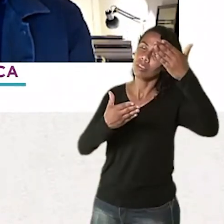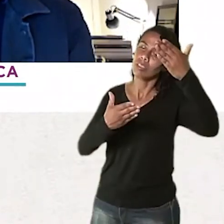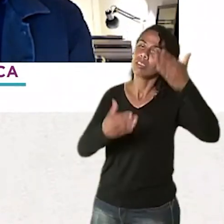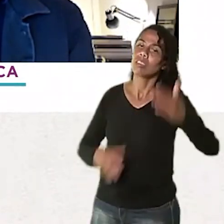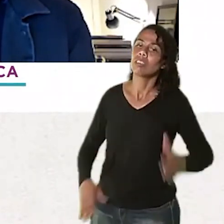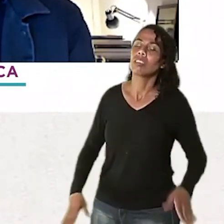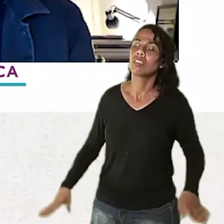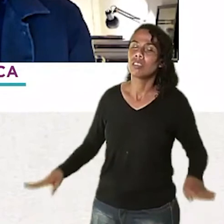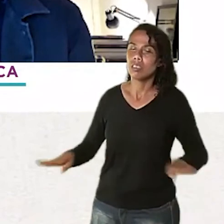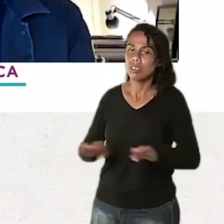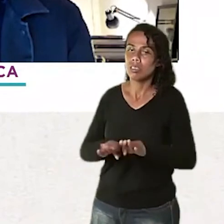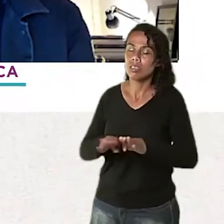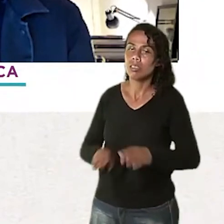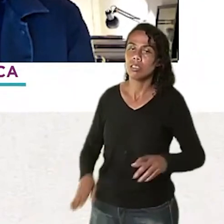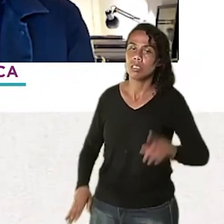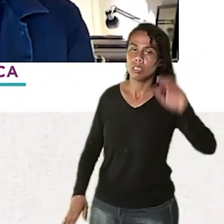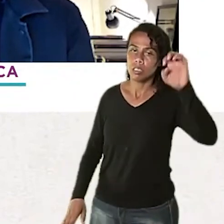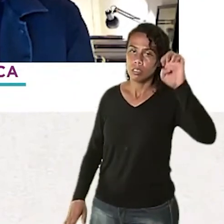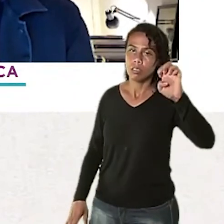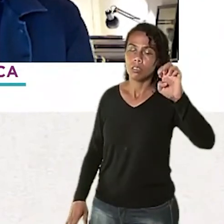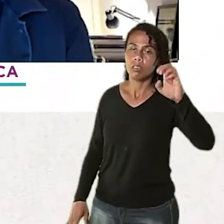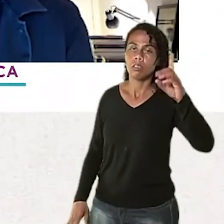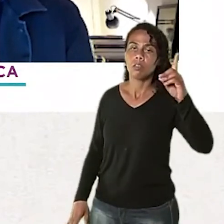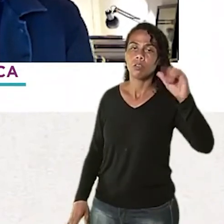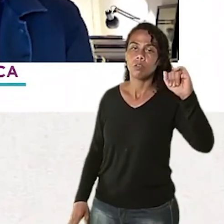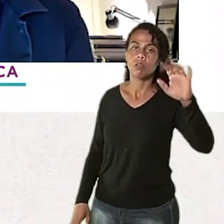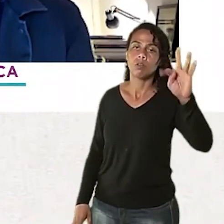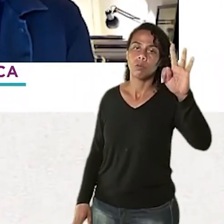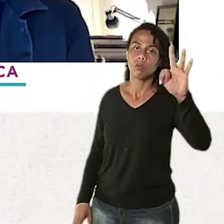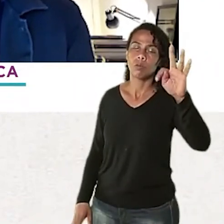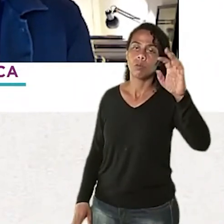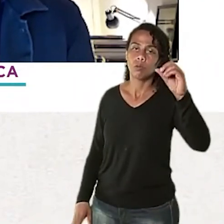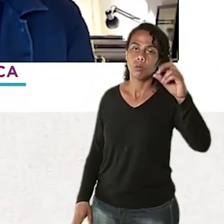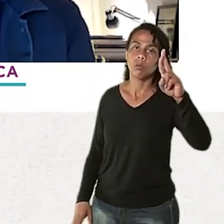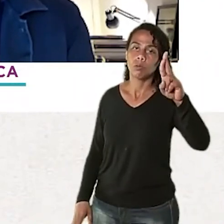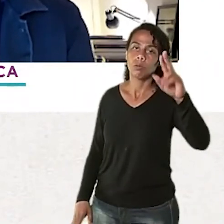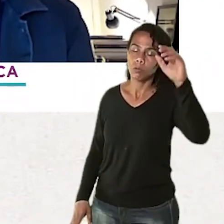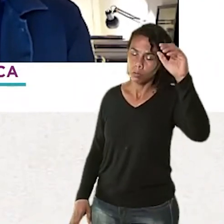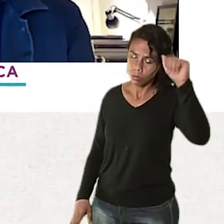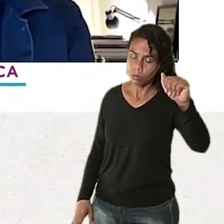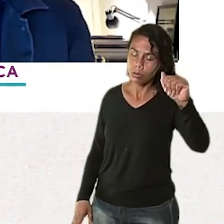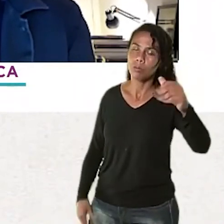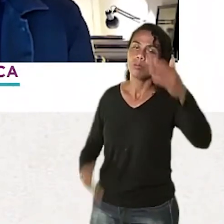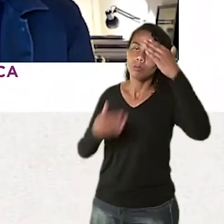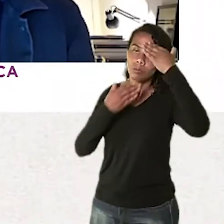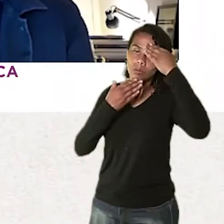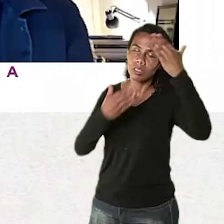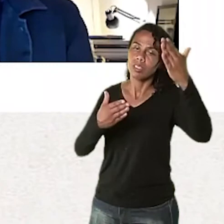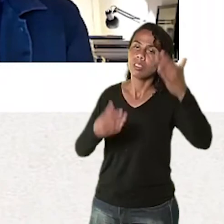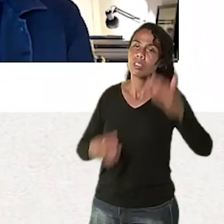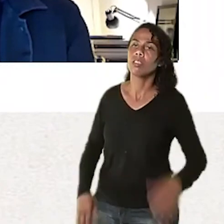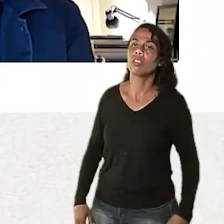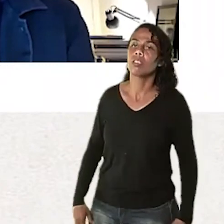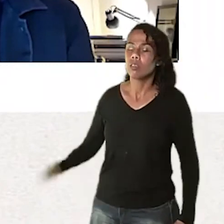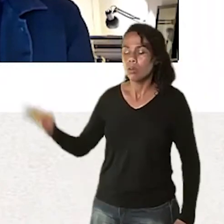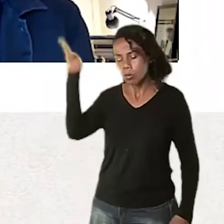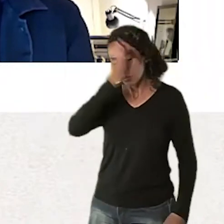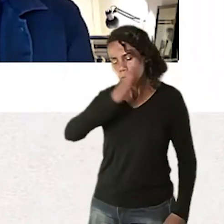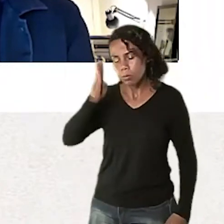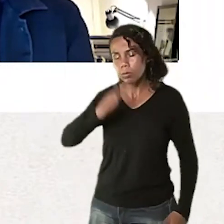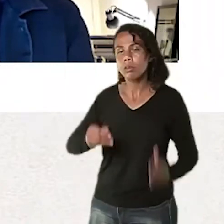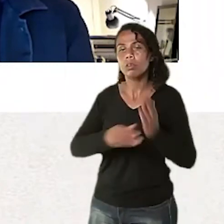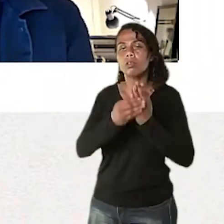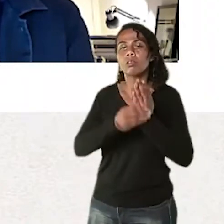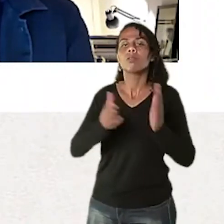belamente editado, está lindo. Estou muito feliz mesmo. Lançar um livro agora, nesse país, nesse momento, com